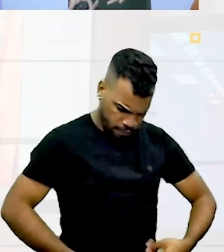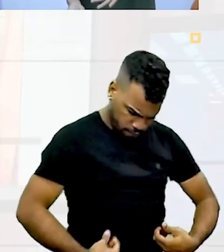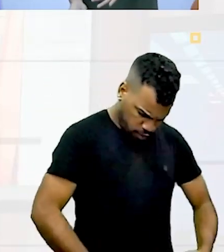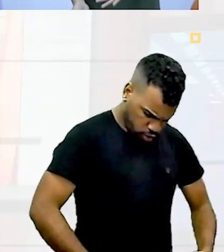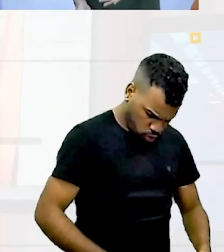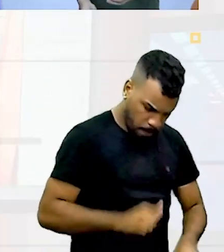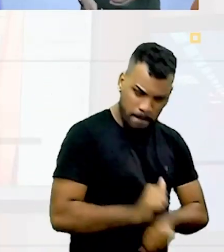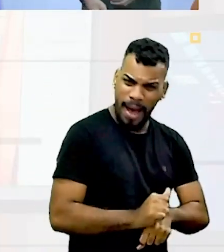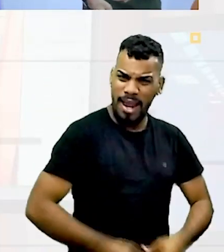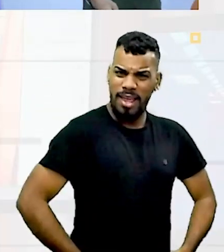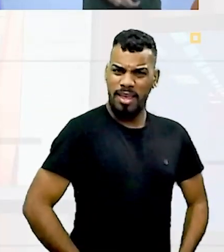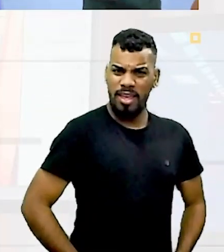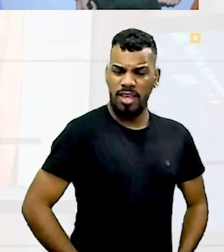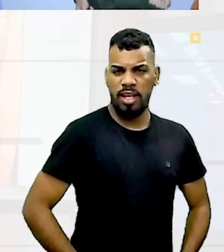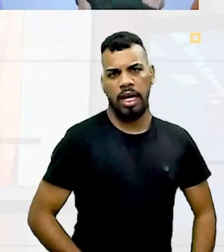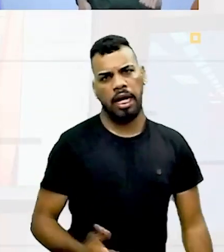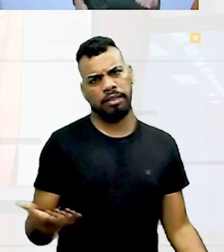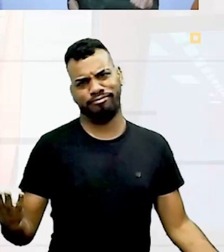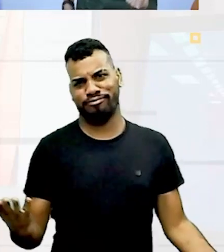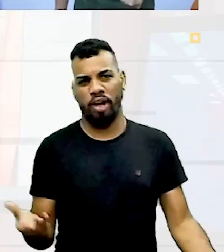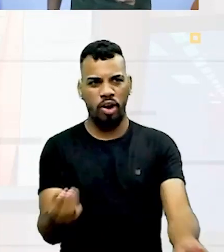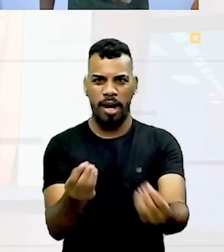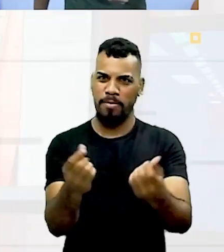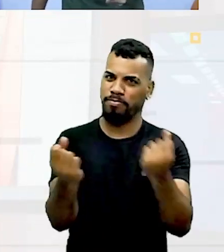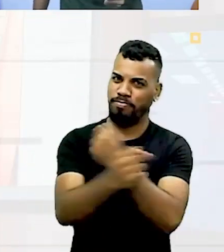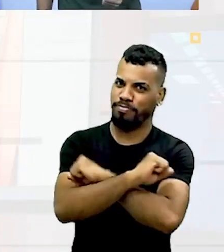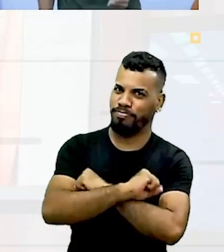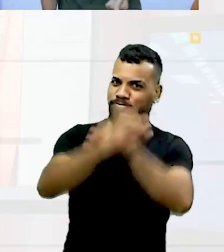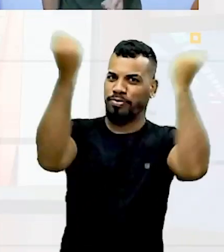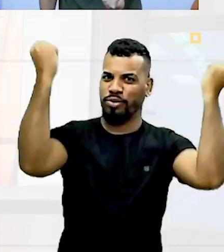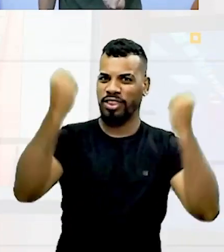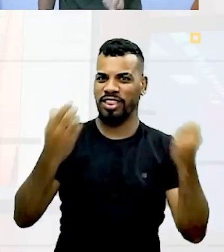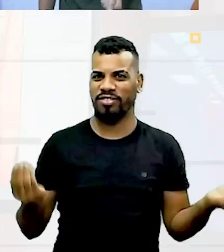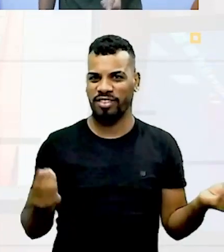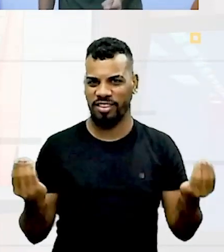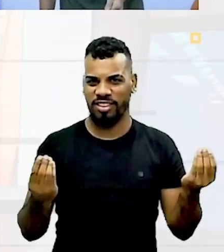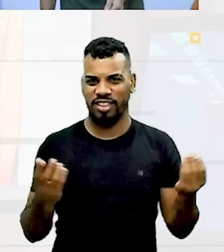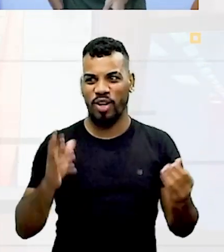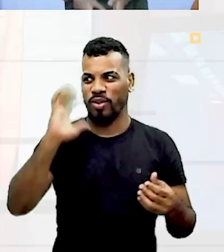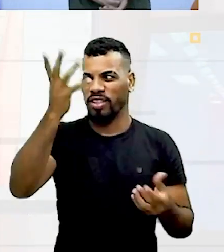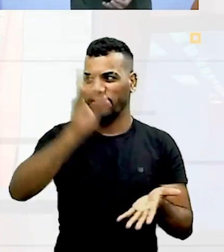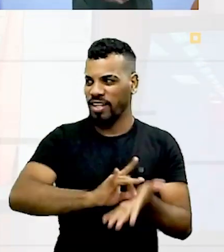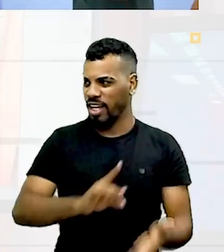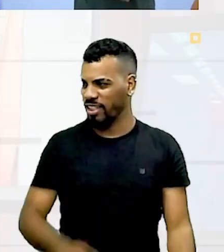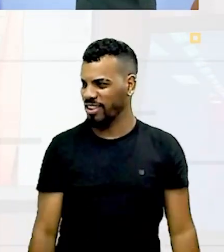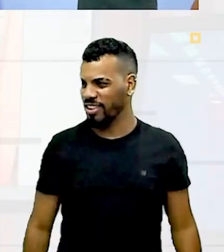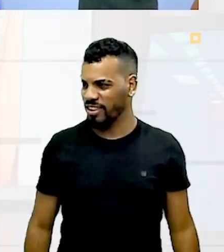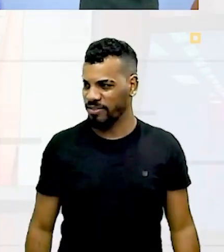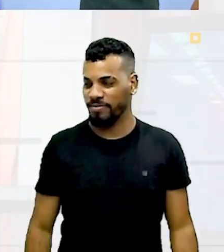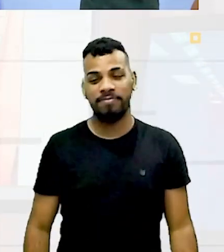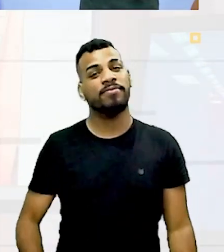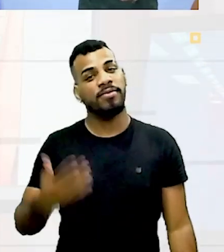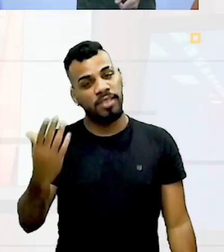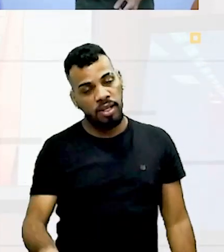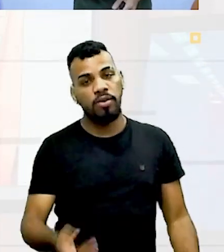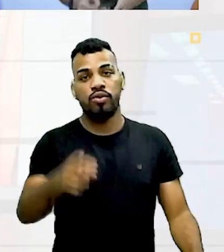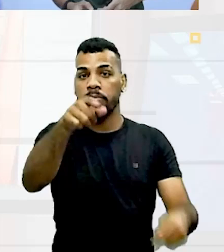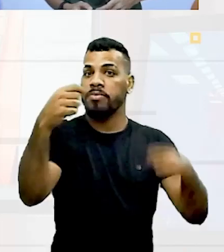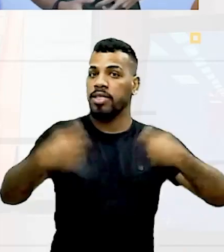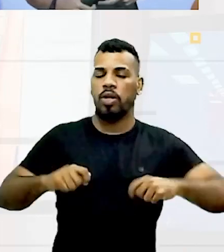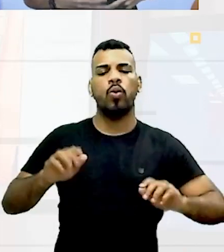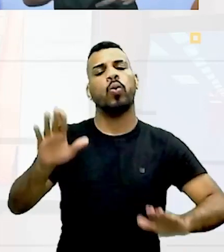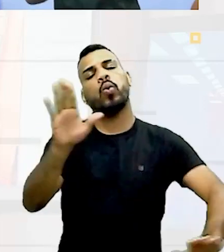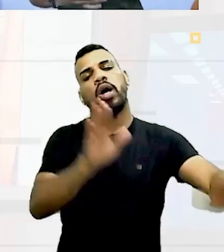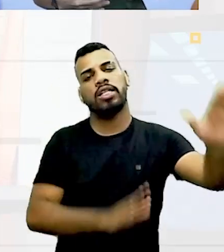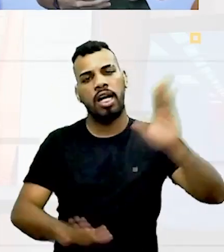ficam estáticos. Isso é um péssimo exemplo de overlap em follow-through. Ou seja, é uma coisa que você tem que ter muito